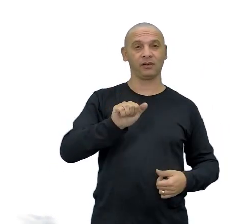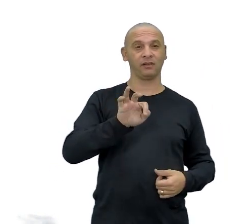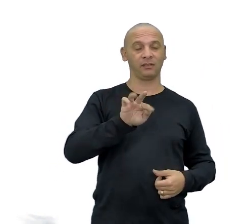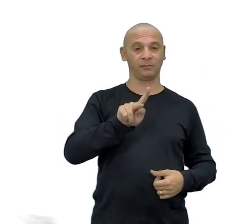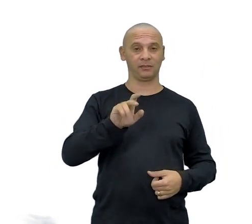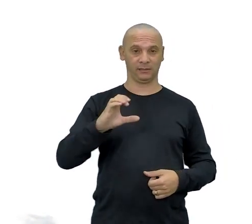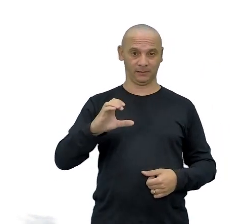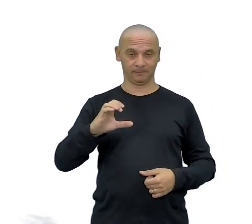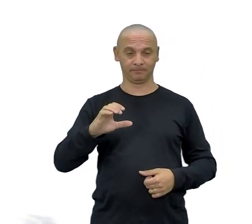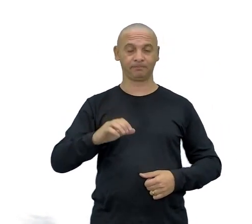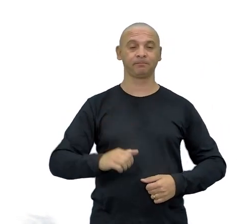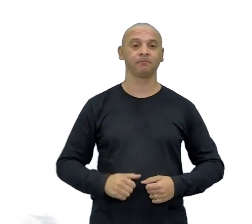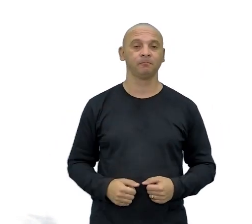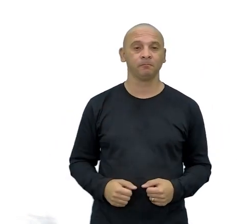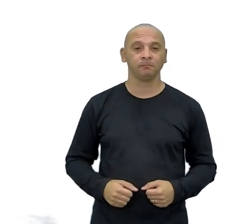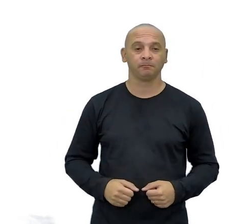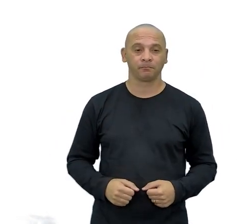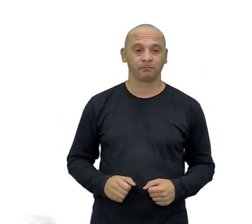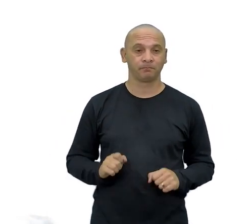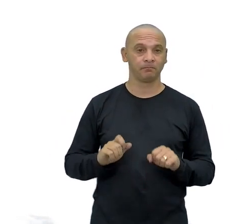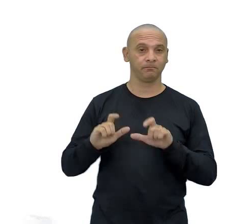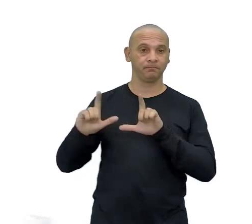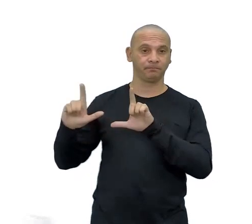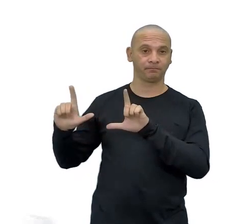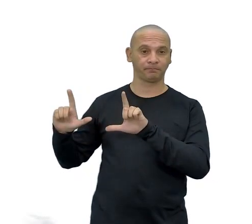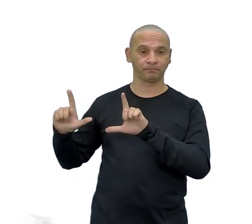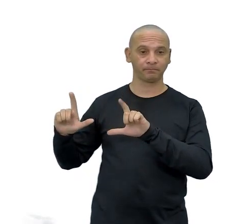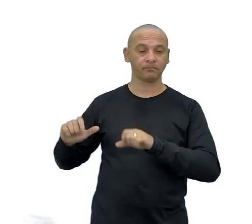no ATPC da escola. Próximo.